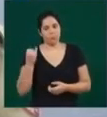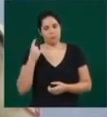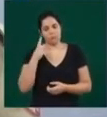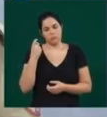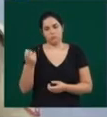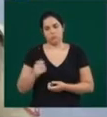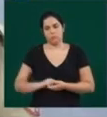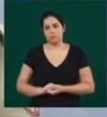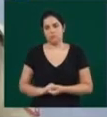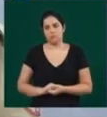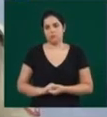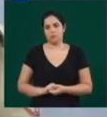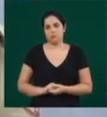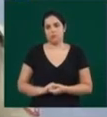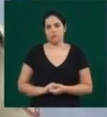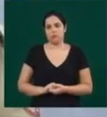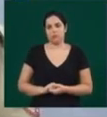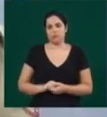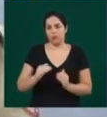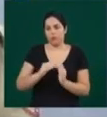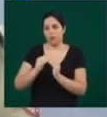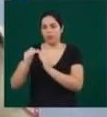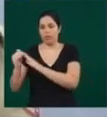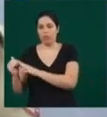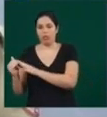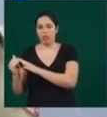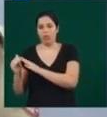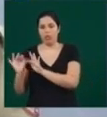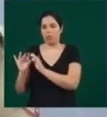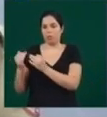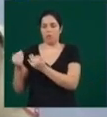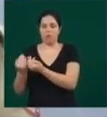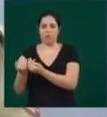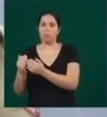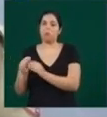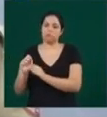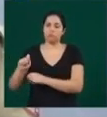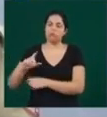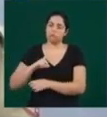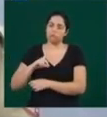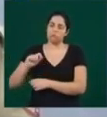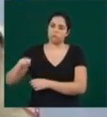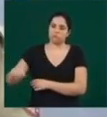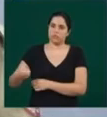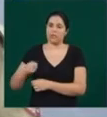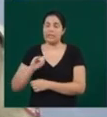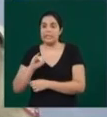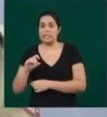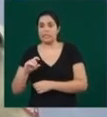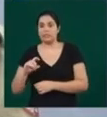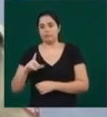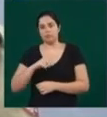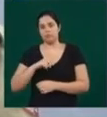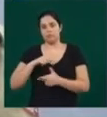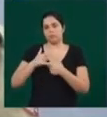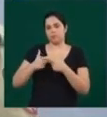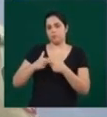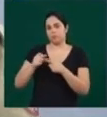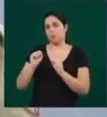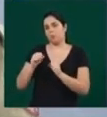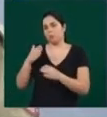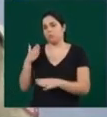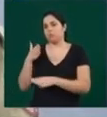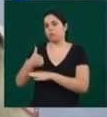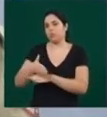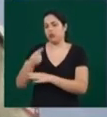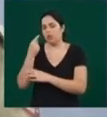interessante. Além dos vizinhos, um parente próximo vai estar com a chave da sua residência. Então, se acontecer alguma coisa, vai ter como a gente até adentrar a sua residência